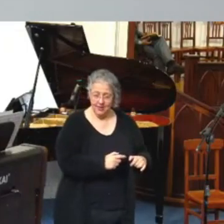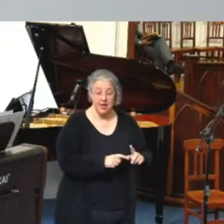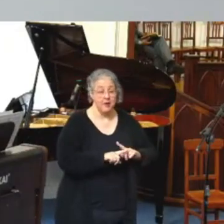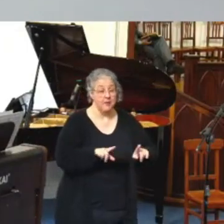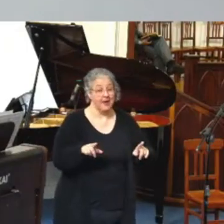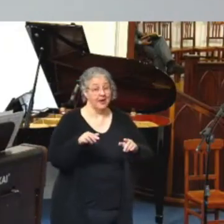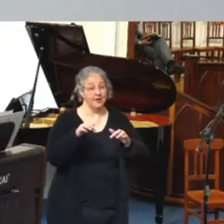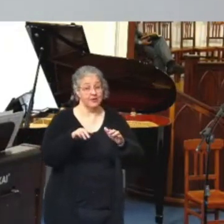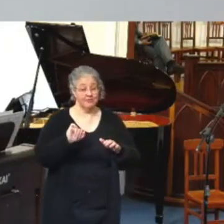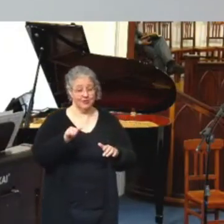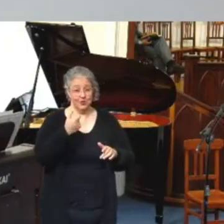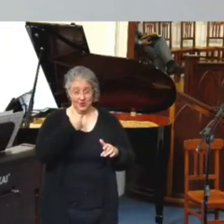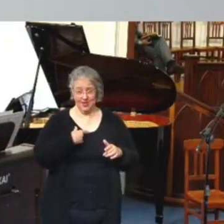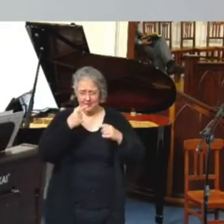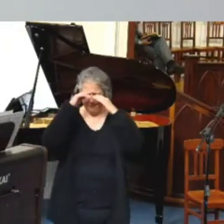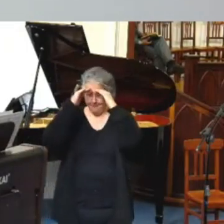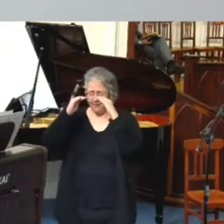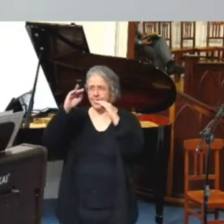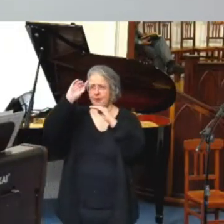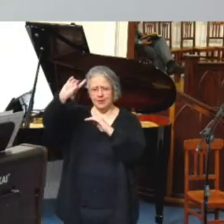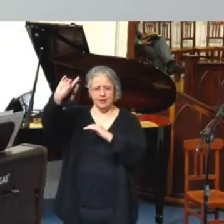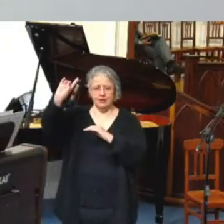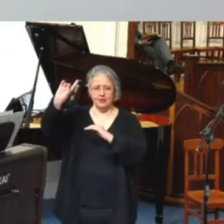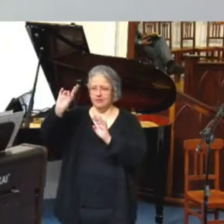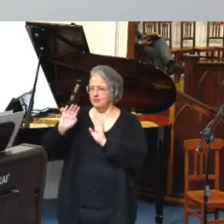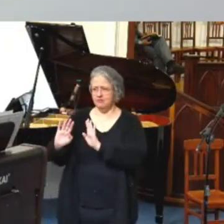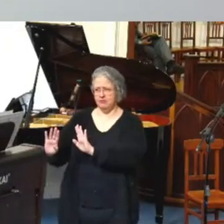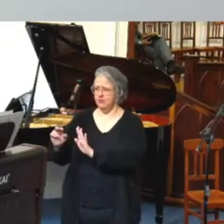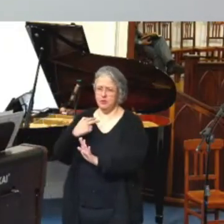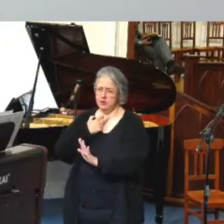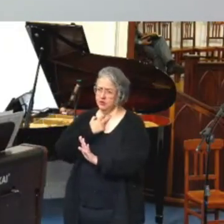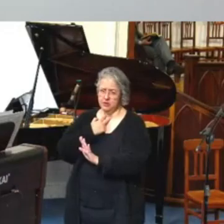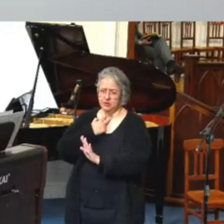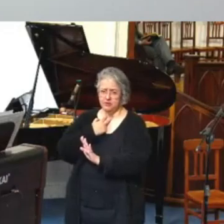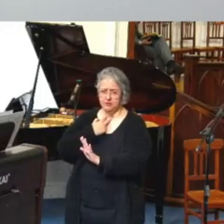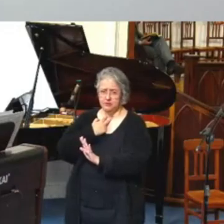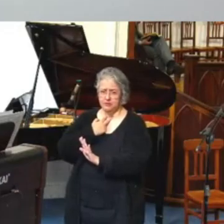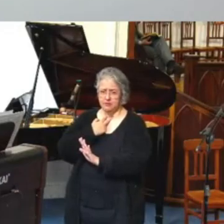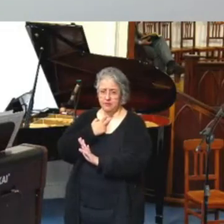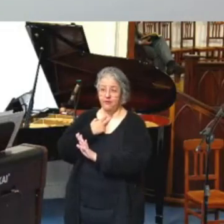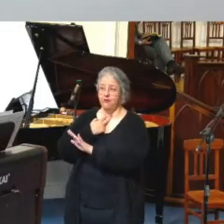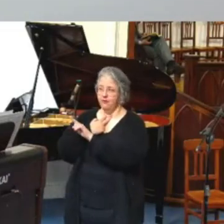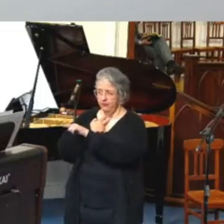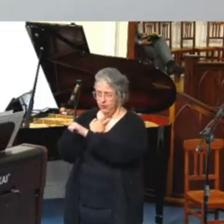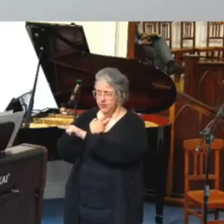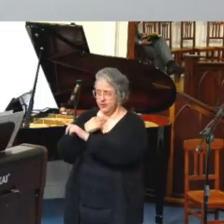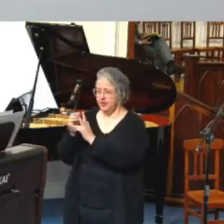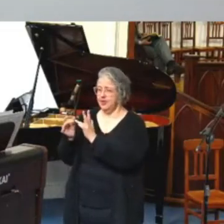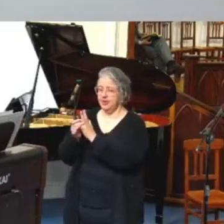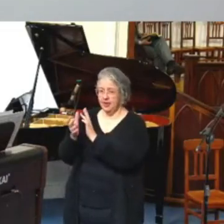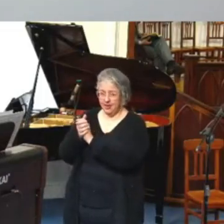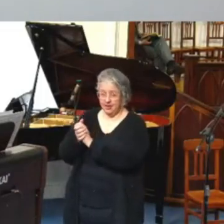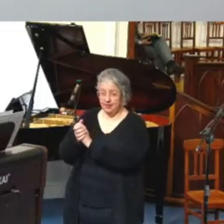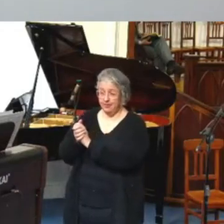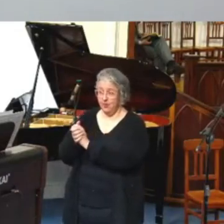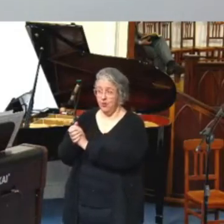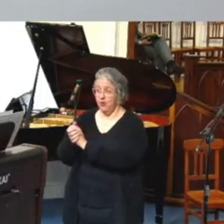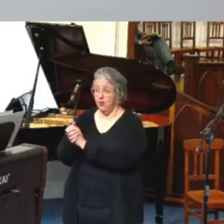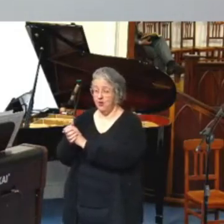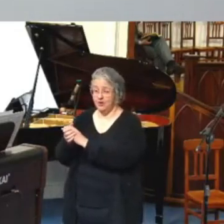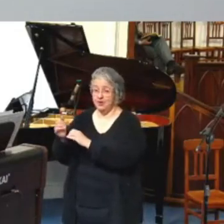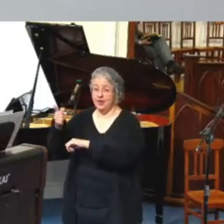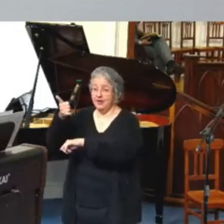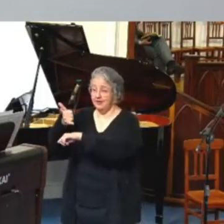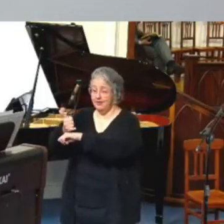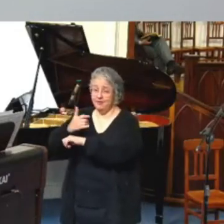não murmurando. E então, ali ele revela os sonhos do copeiro e do padeiro.